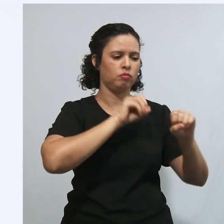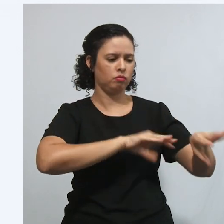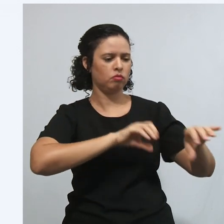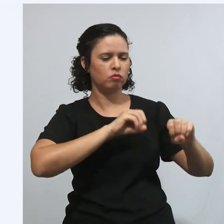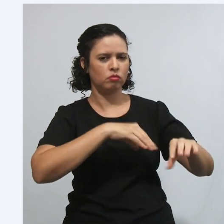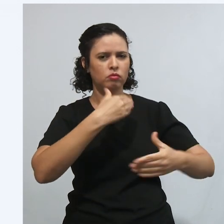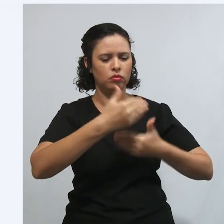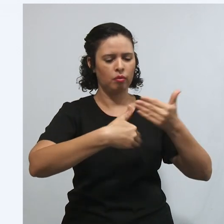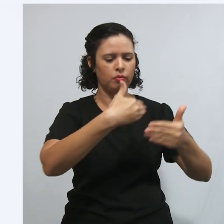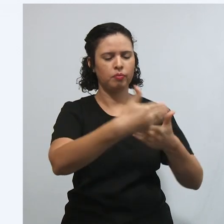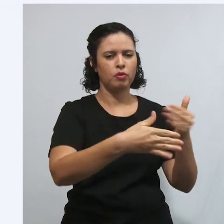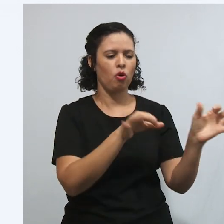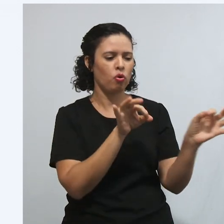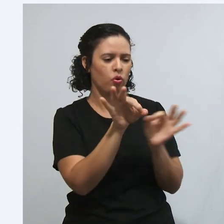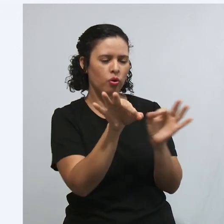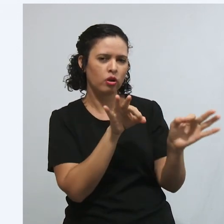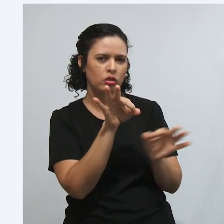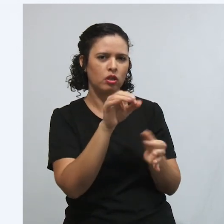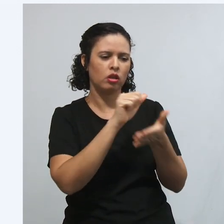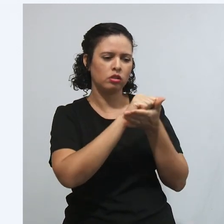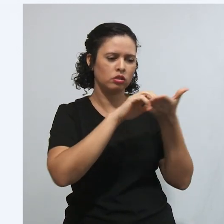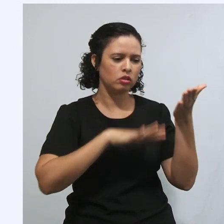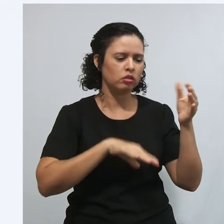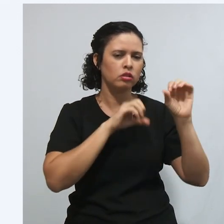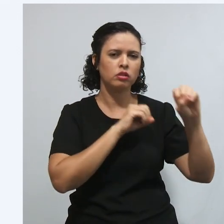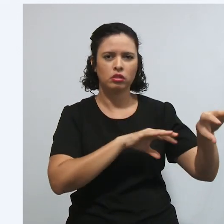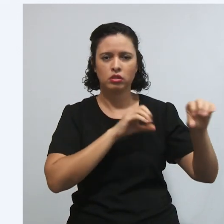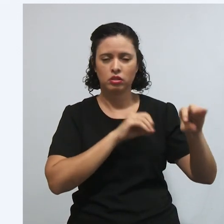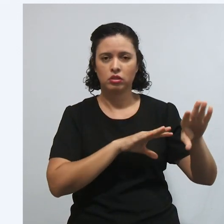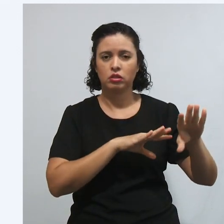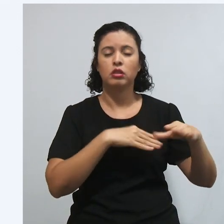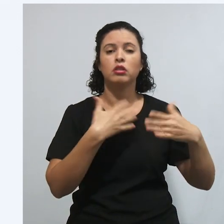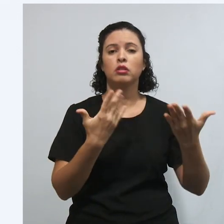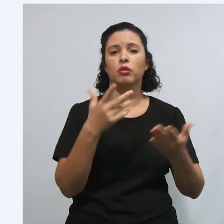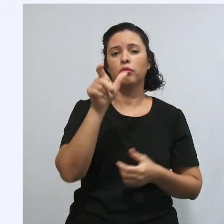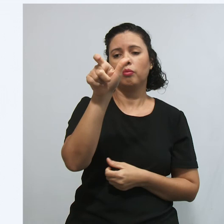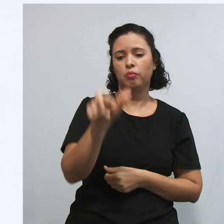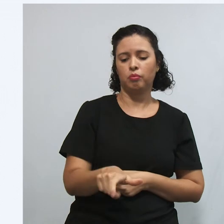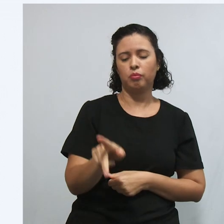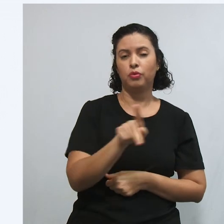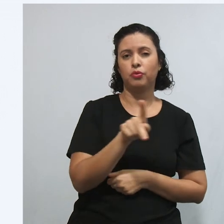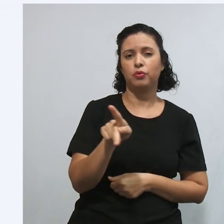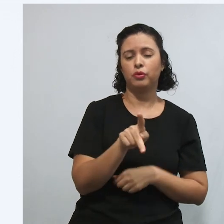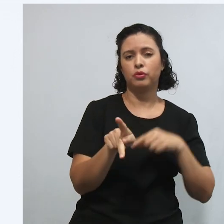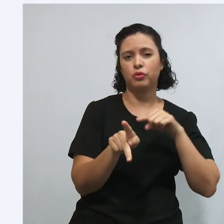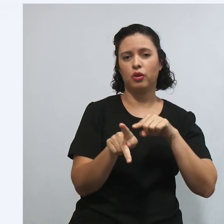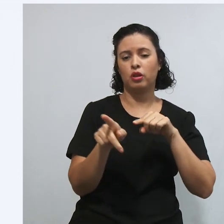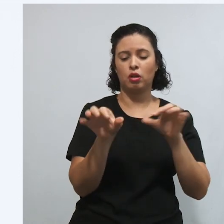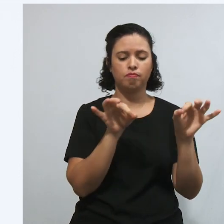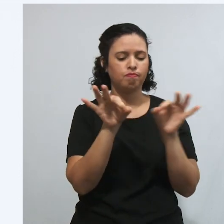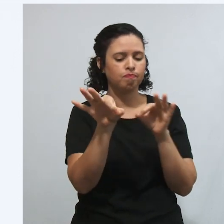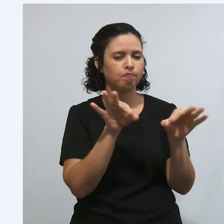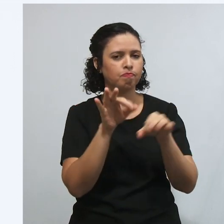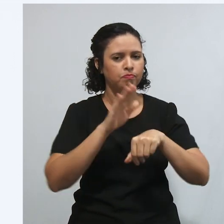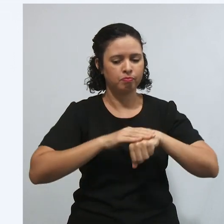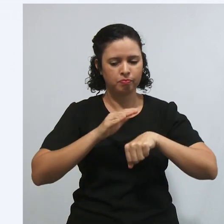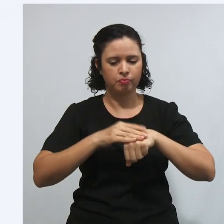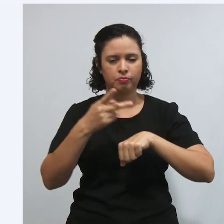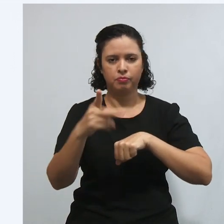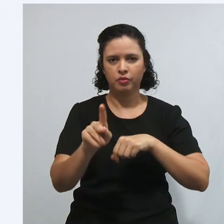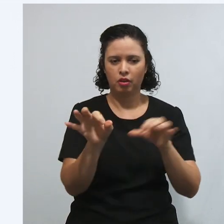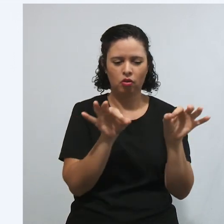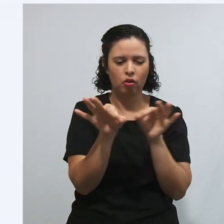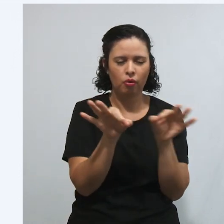aprendizagem, sujeito que organiza a atividade de ensino. Então nós podemos dizer que o professor, ele é o quê? Ele é o organizador.